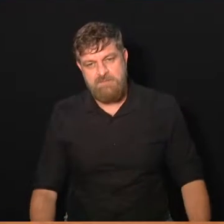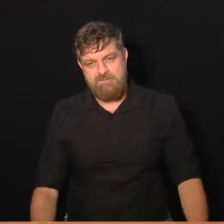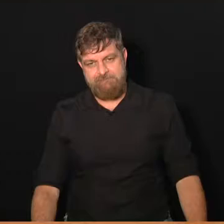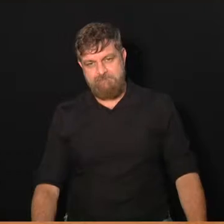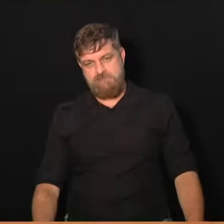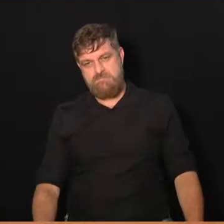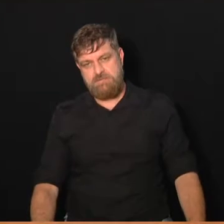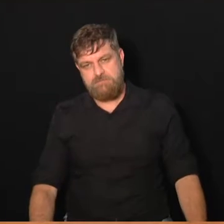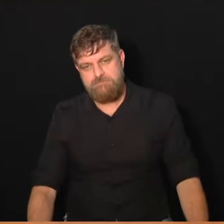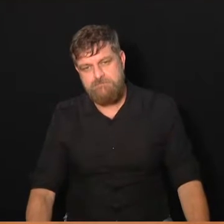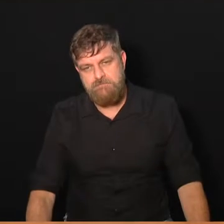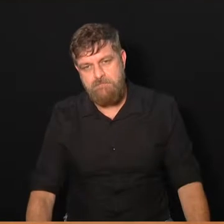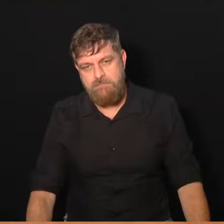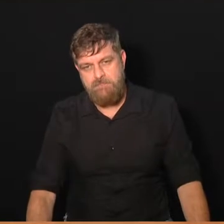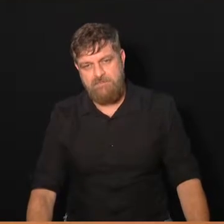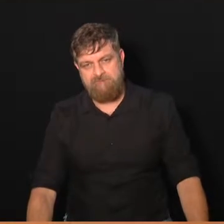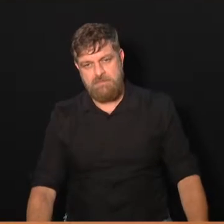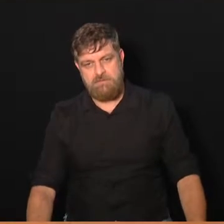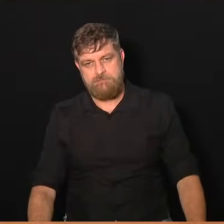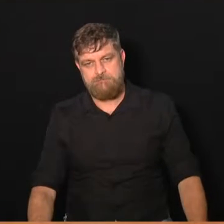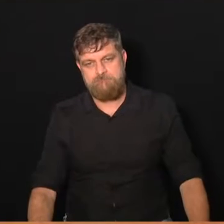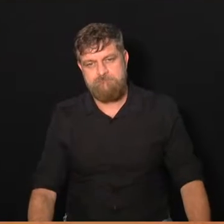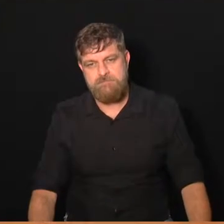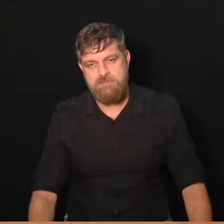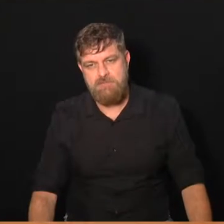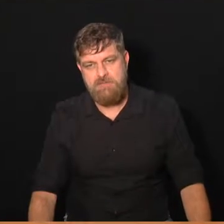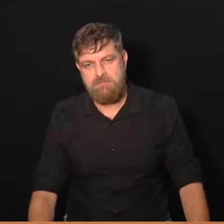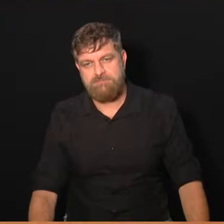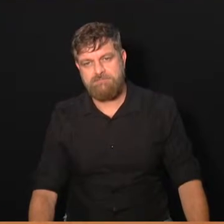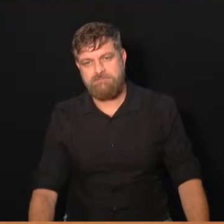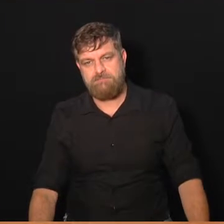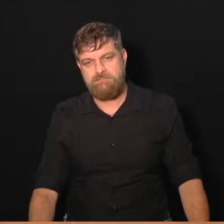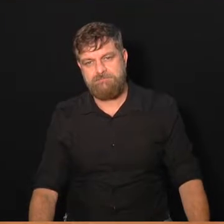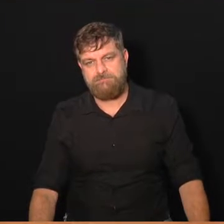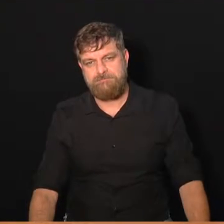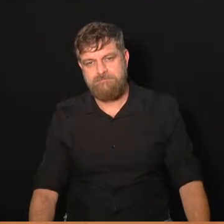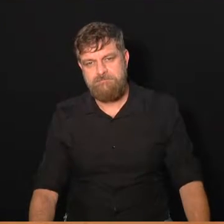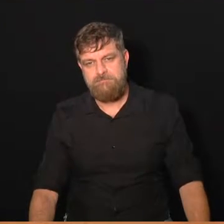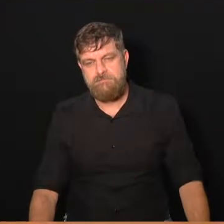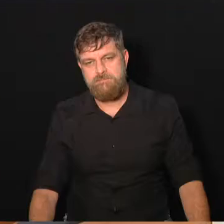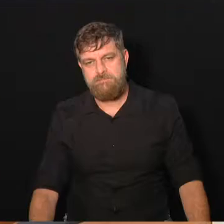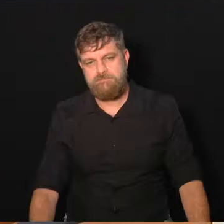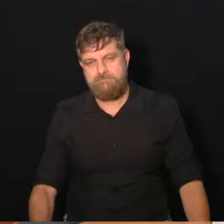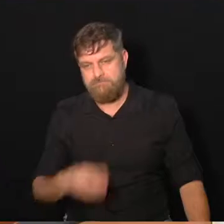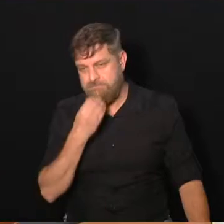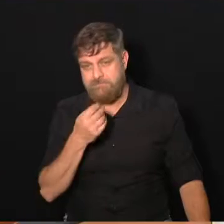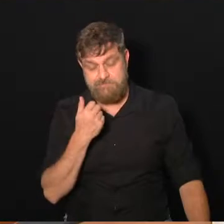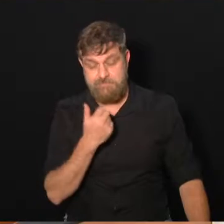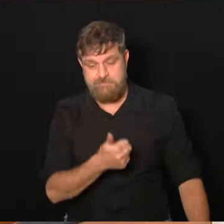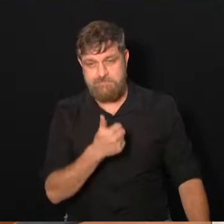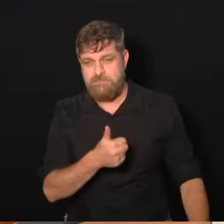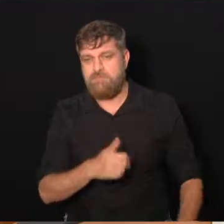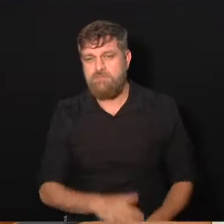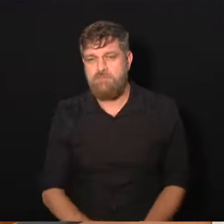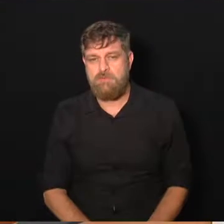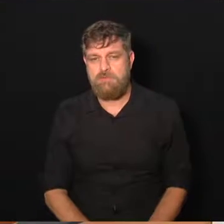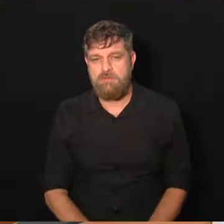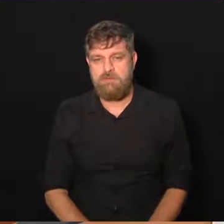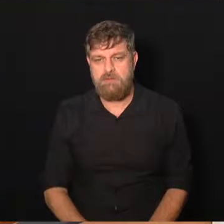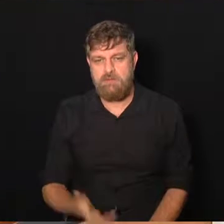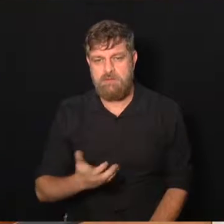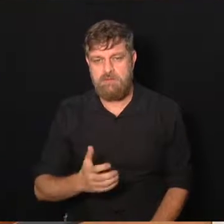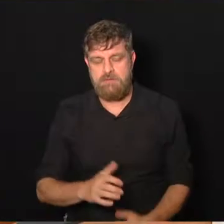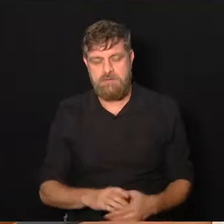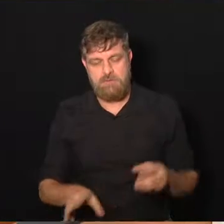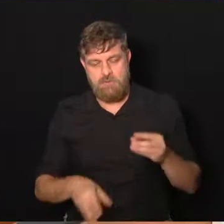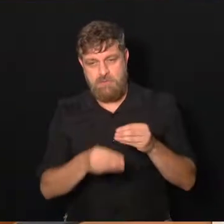não tem como objetivo o bem do animal. Acho que seria isso, né? Muito bom, Maria José. Só para complementar aqui a